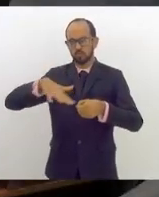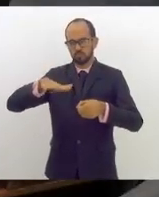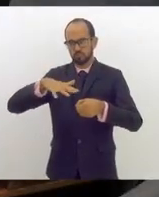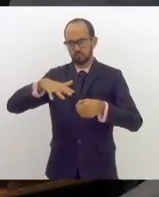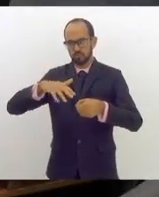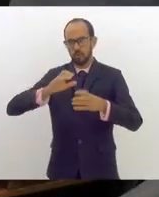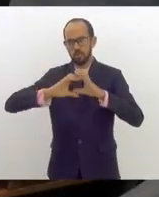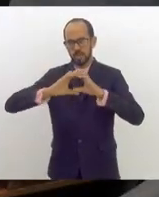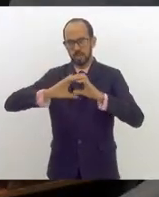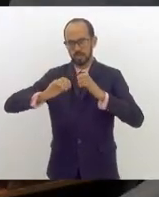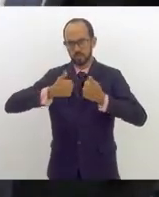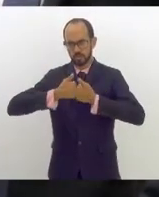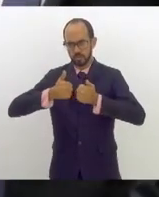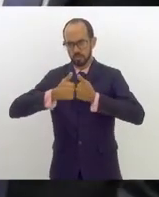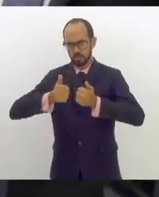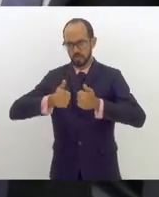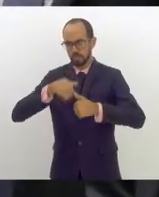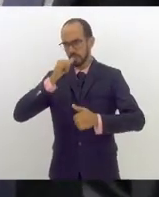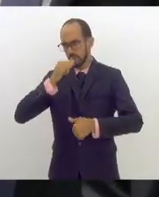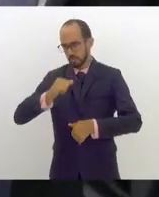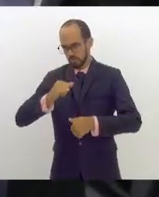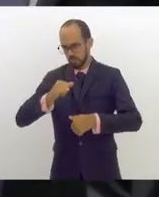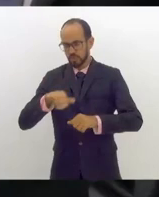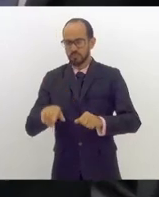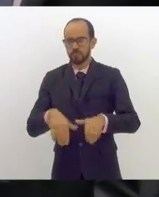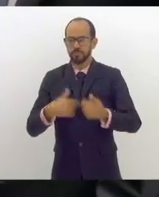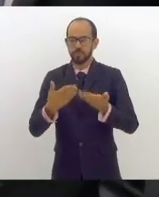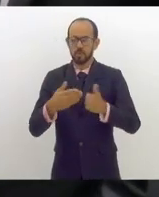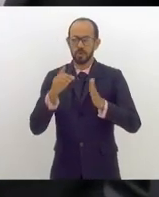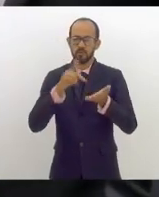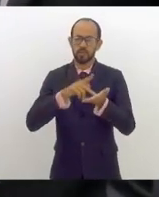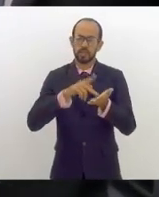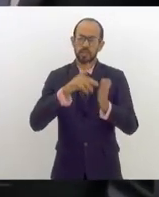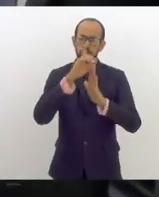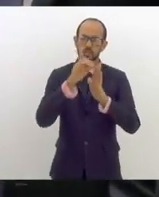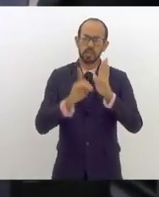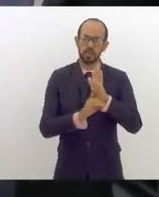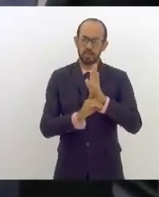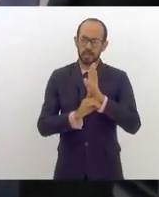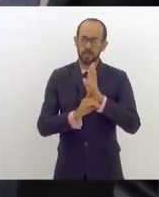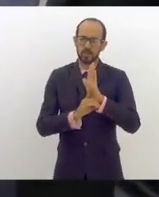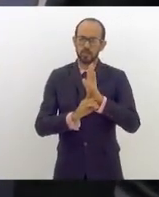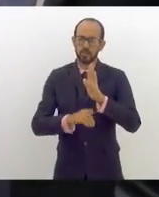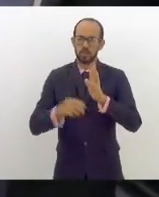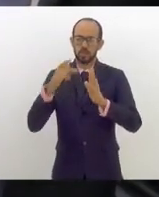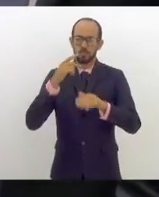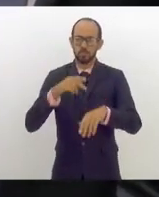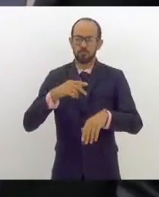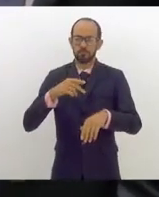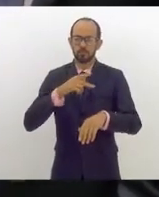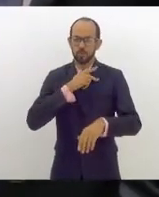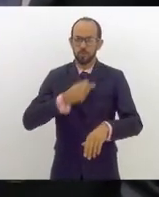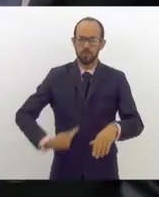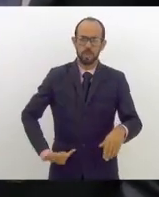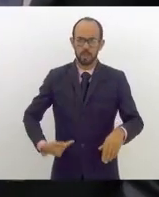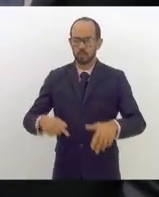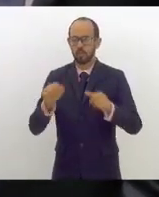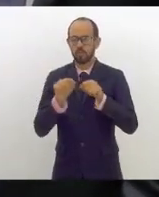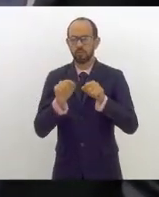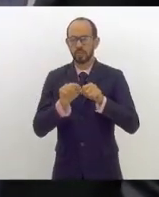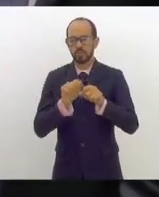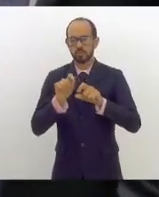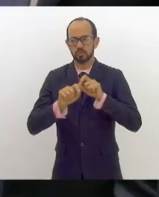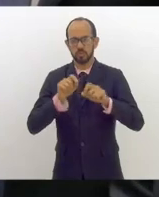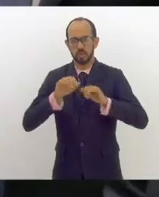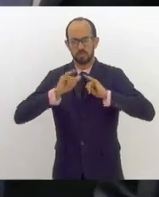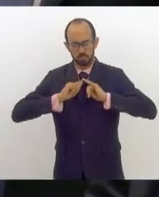e transporte Então na verdade o decreto publicado pelo Governador nada mais fez do que dá